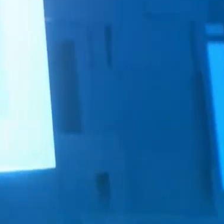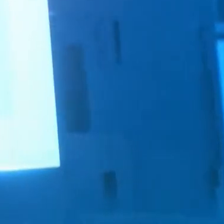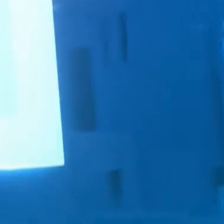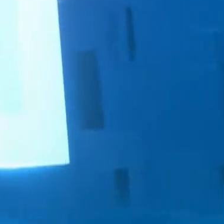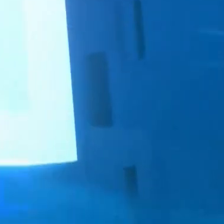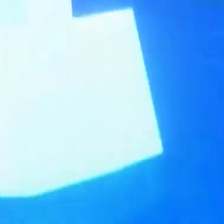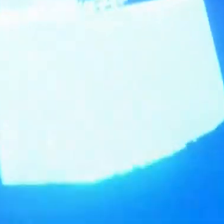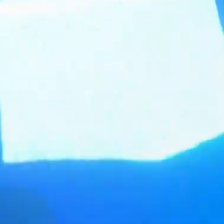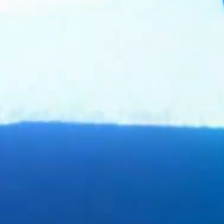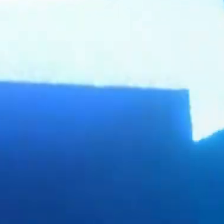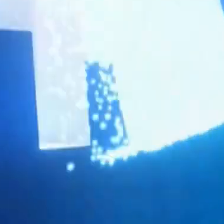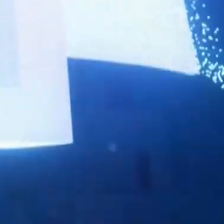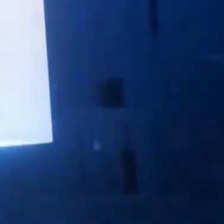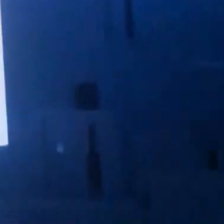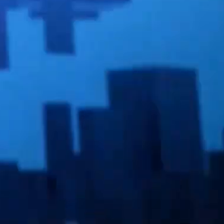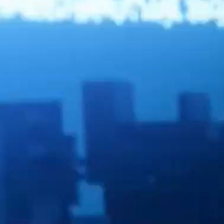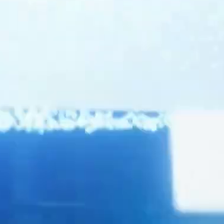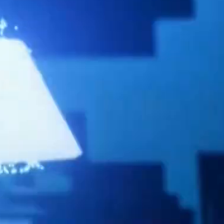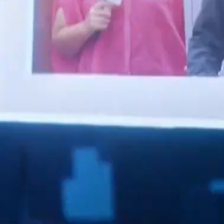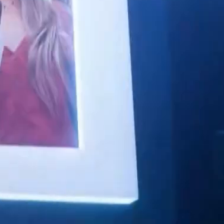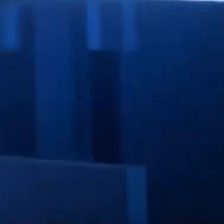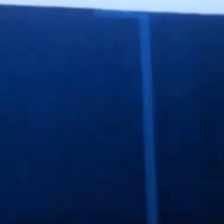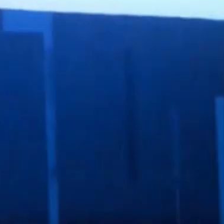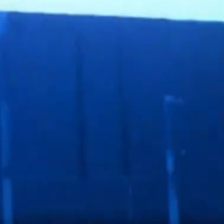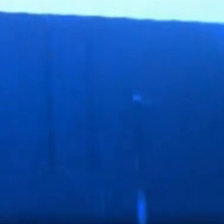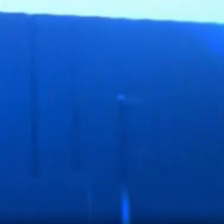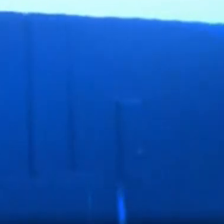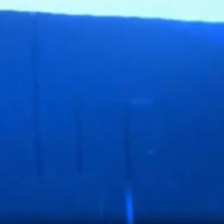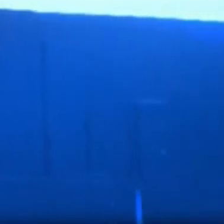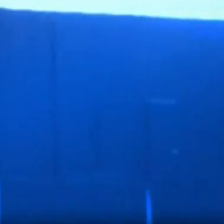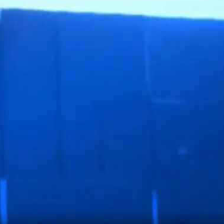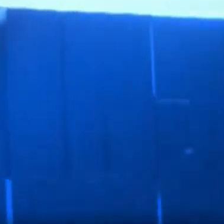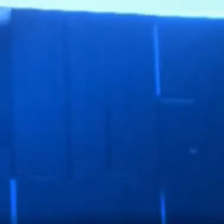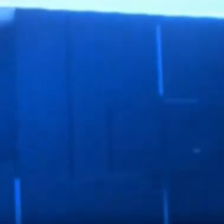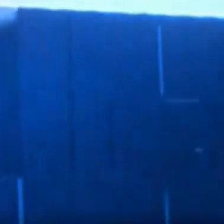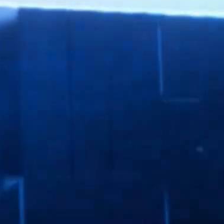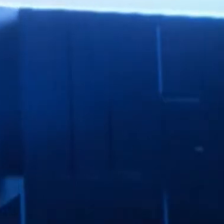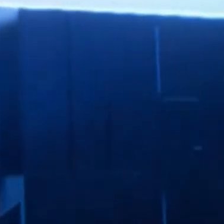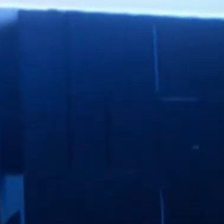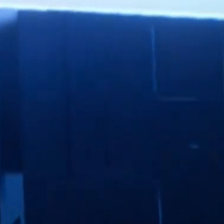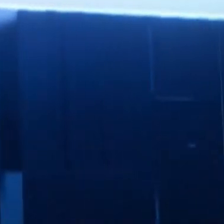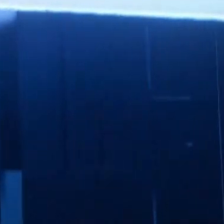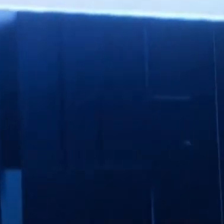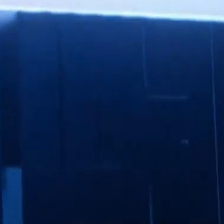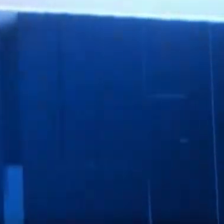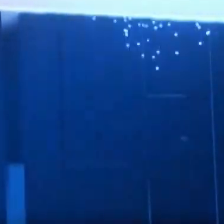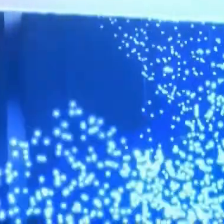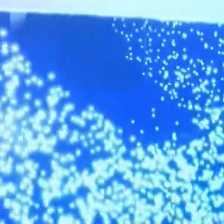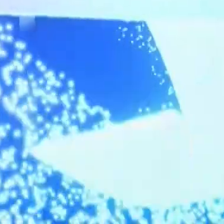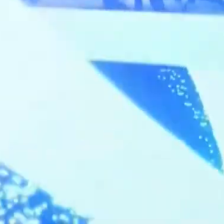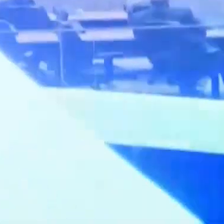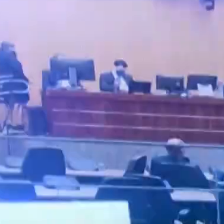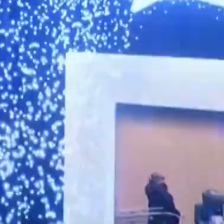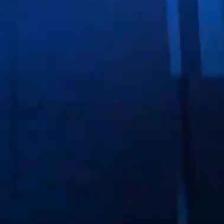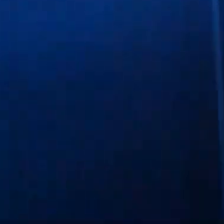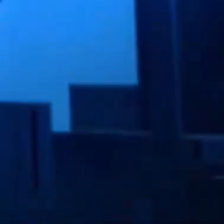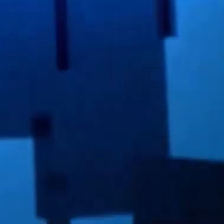de 34, mas a umidade do ar ainda está bem baixa, olha, 20%, então segue